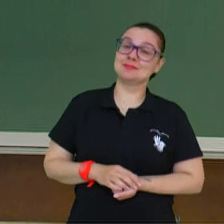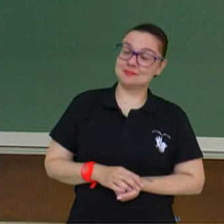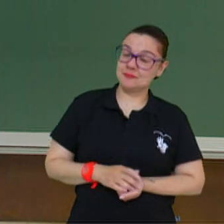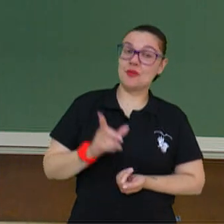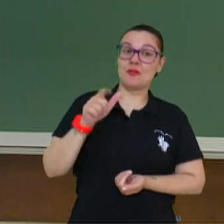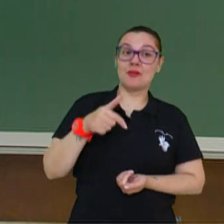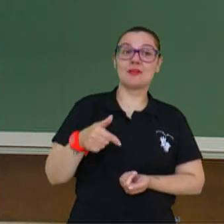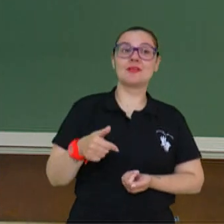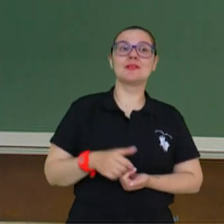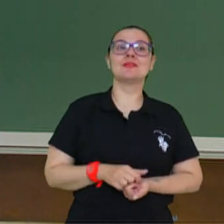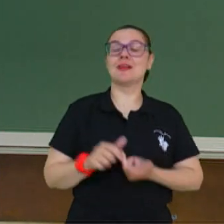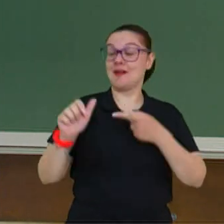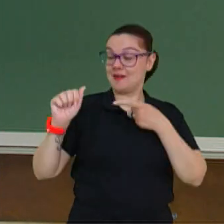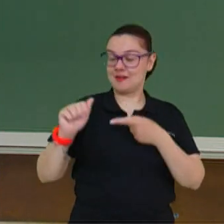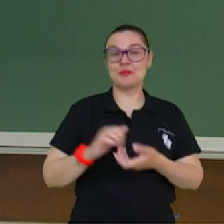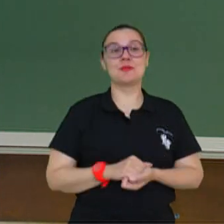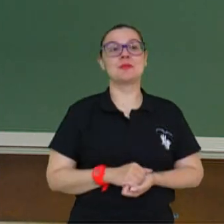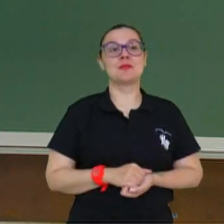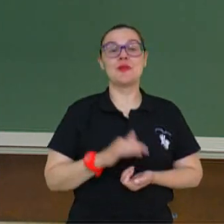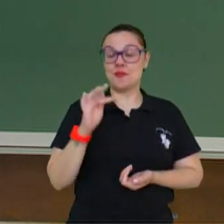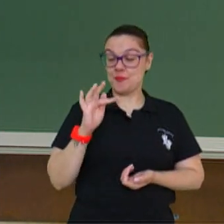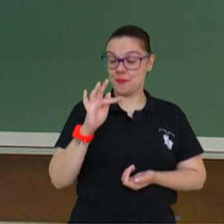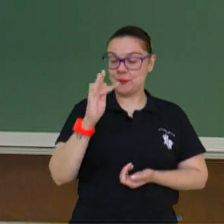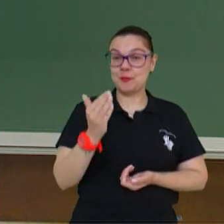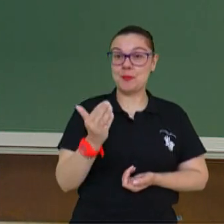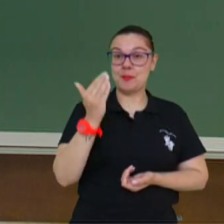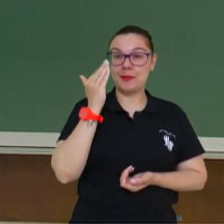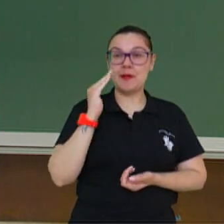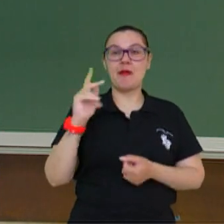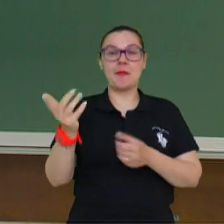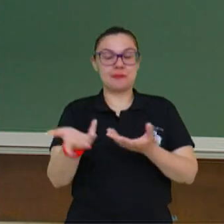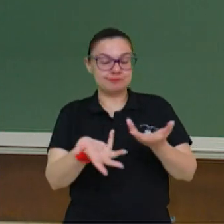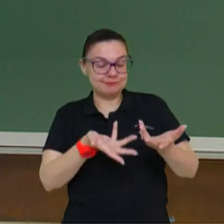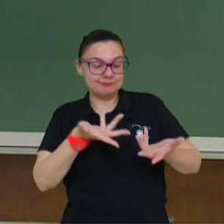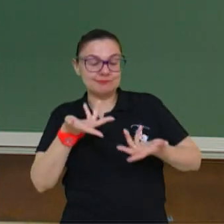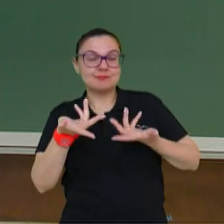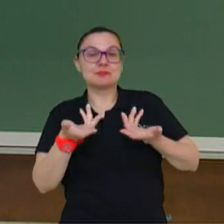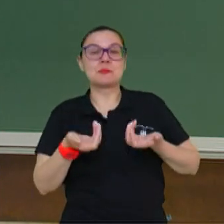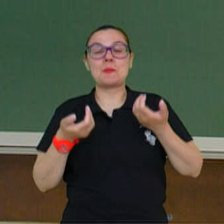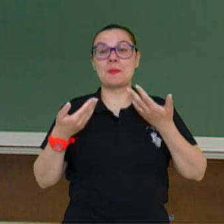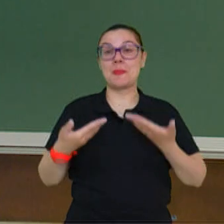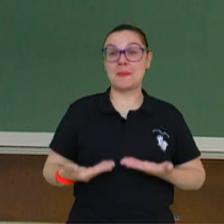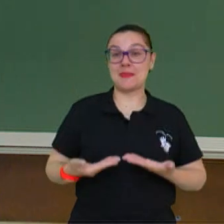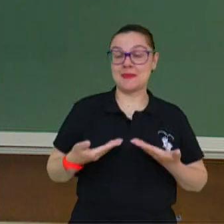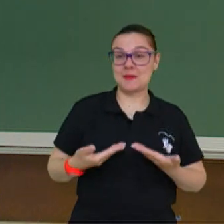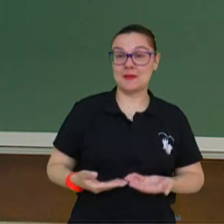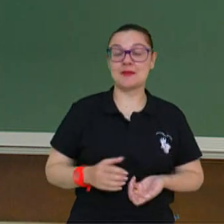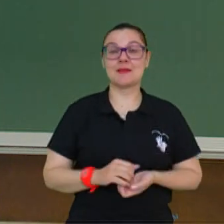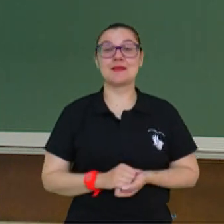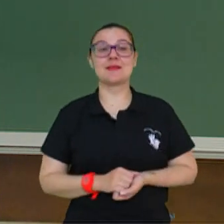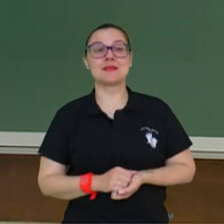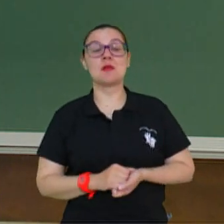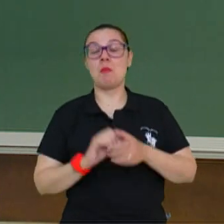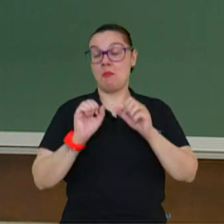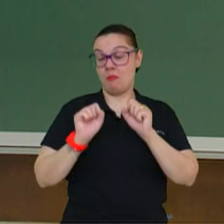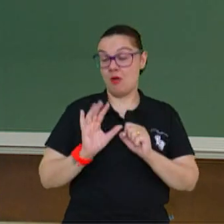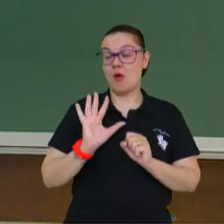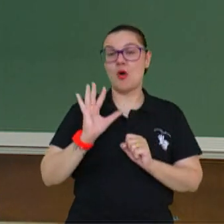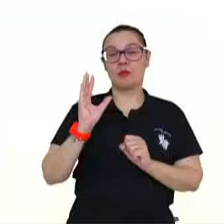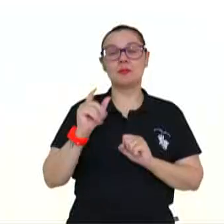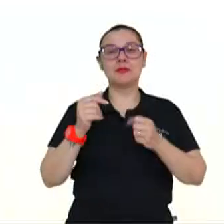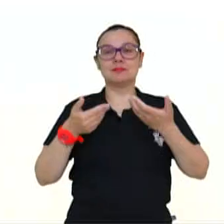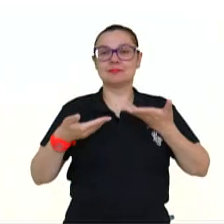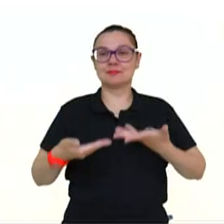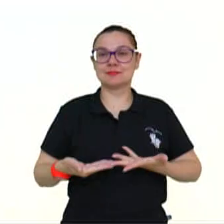isso mesmo, ó. O pretérito, futuro do pretérito, esse tempo verbal, ele exprime essas coisas. Hipótese, ele